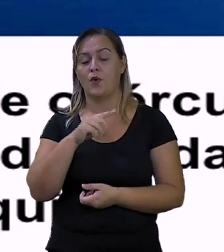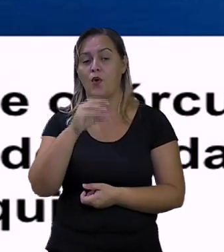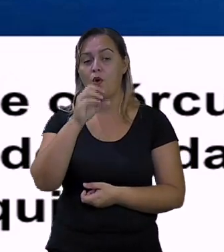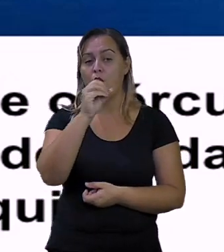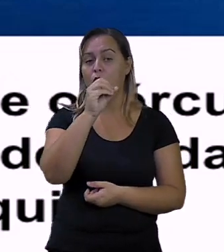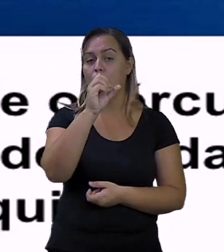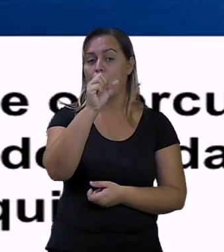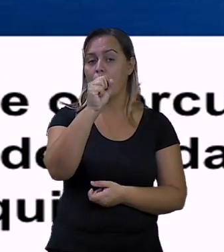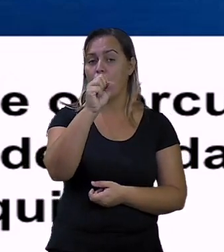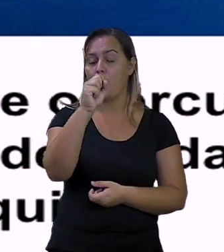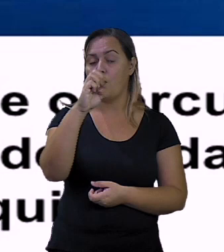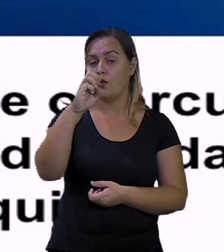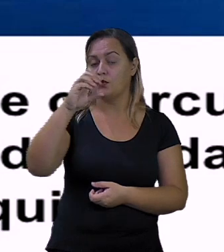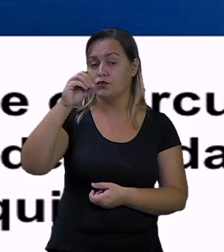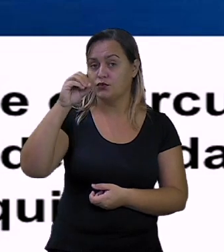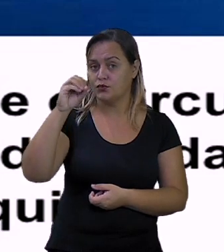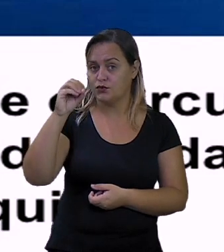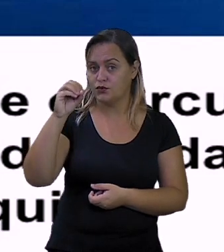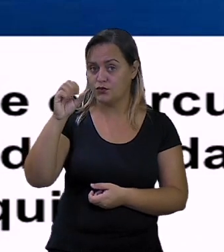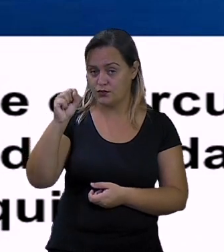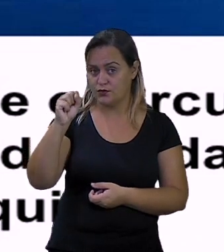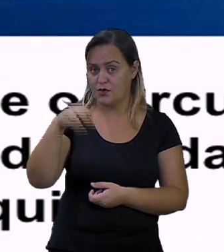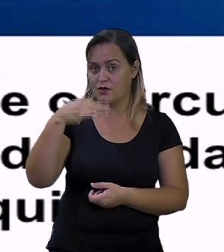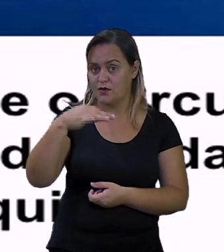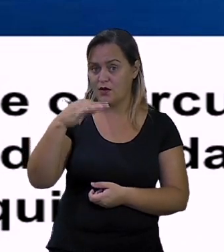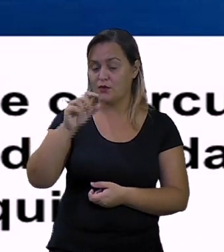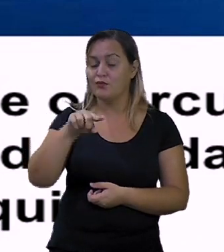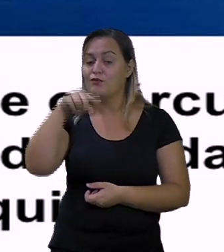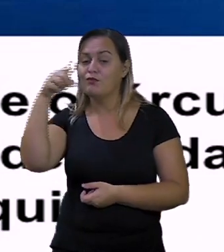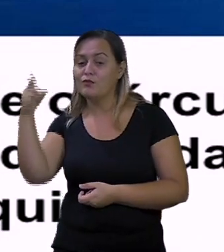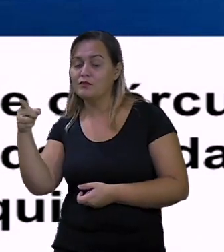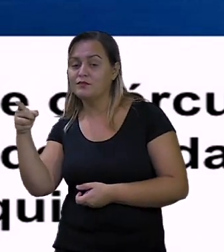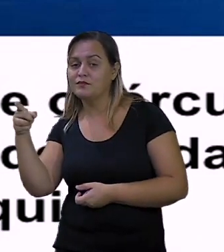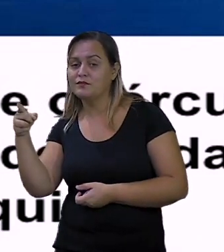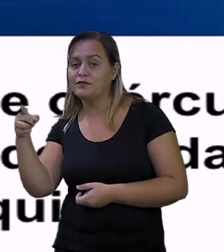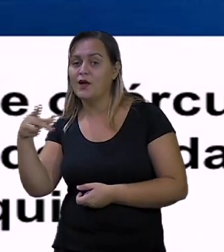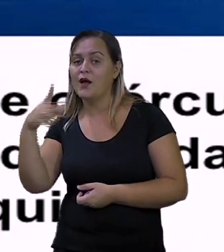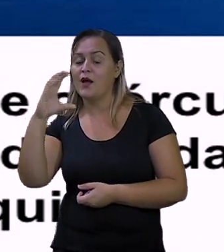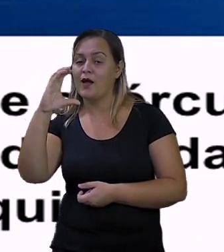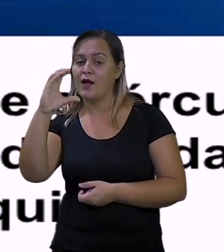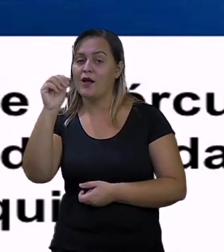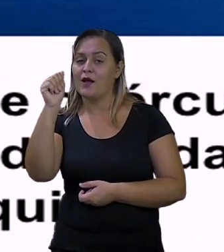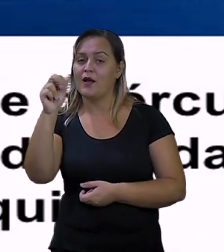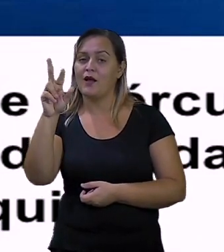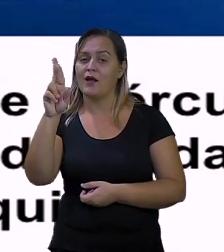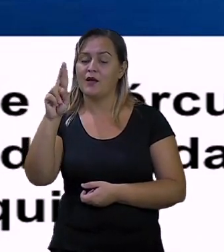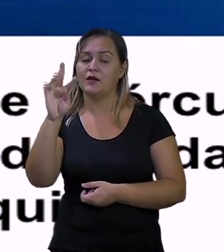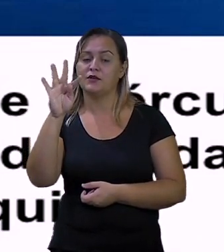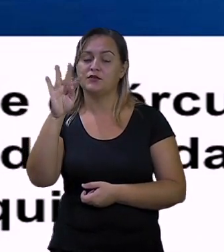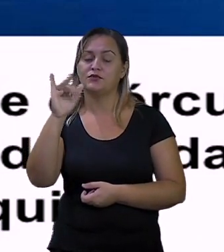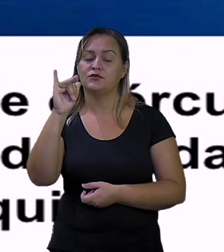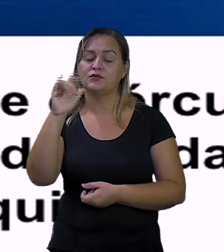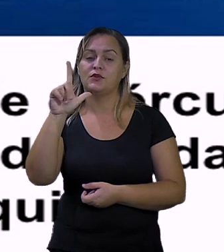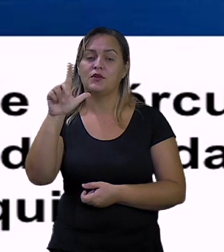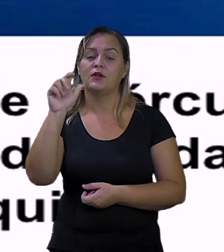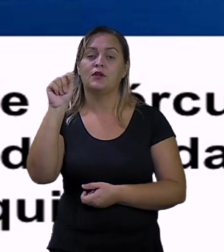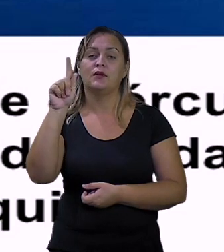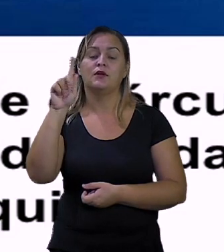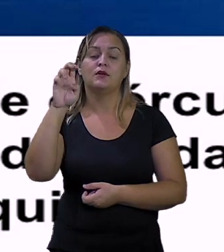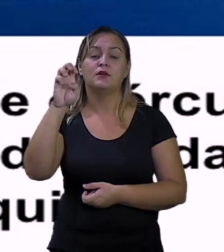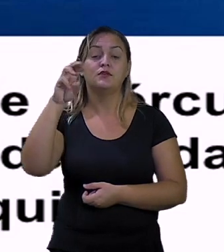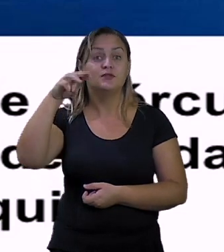de Gilberto Lu é de brancas aonde acontece o processo respiratório